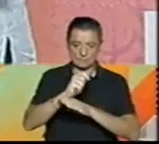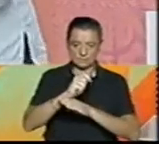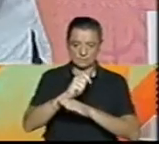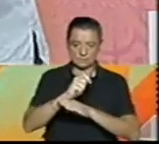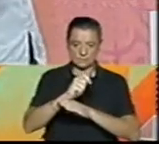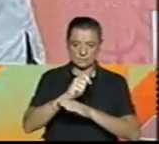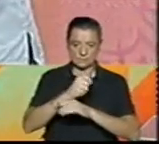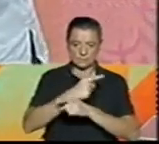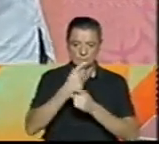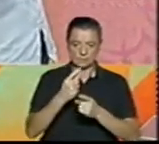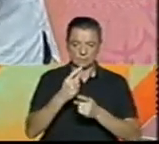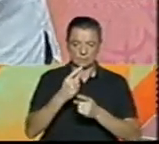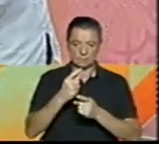picar